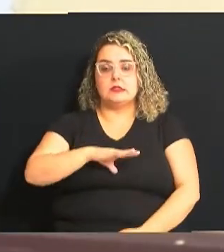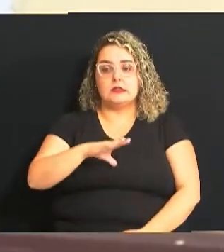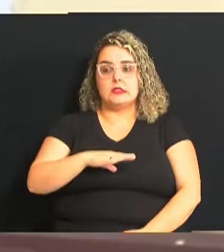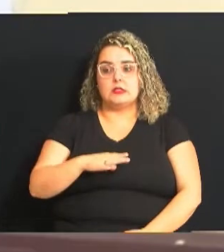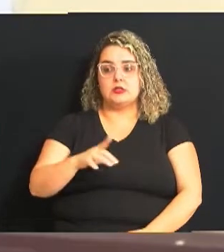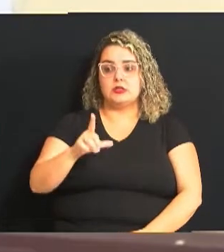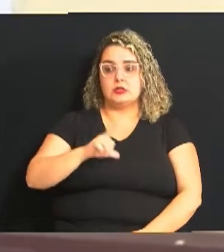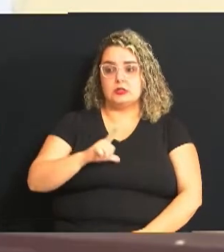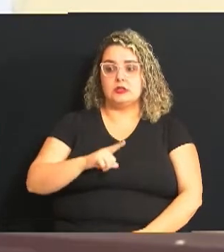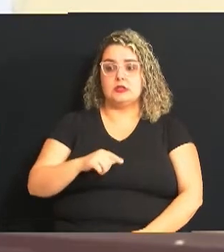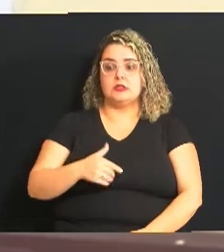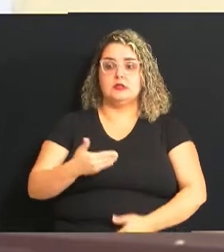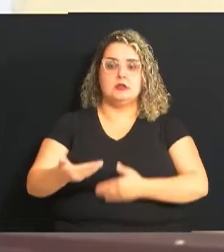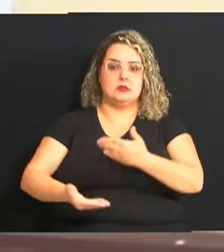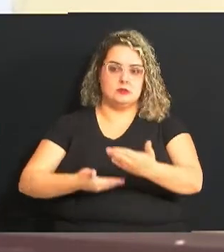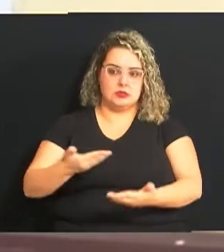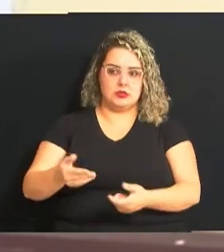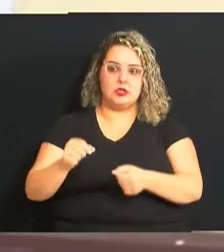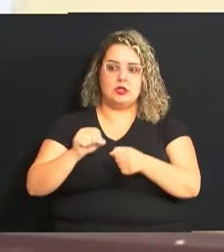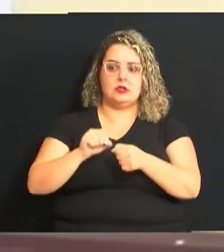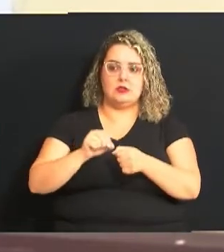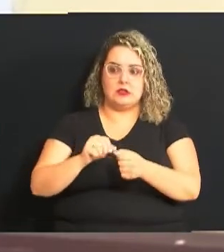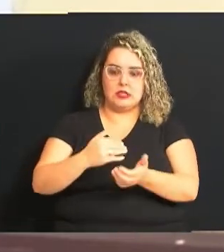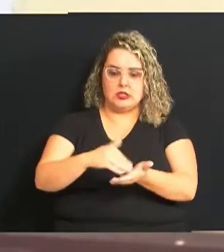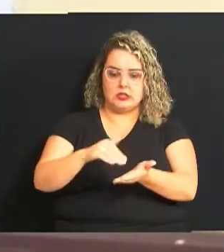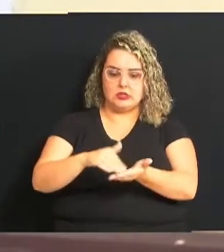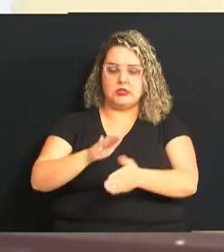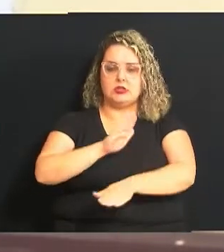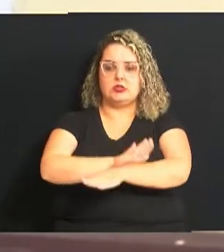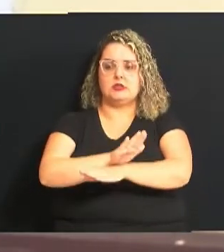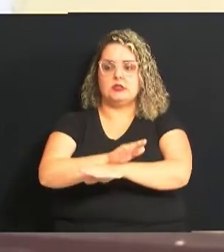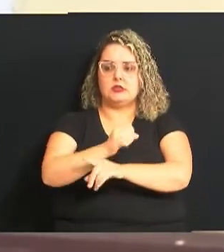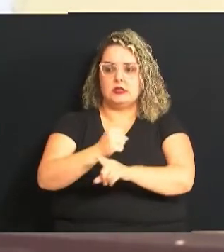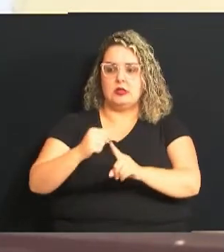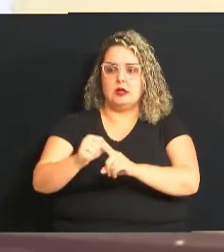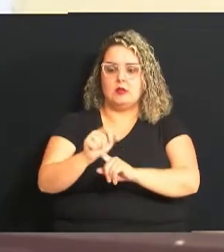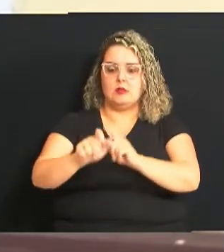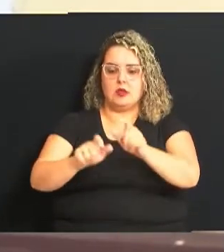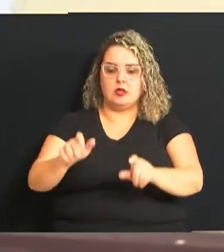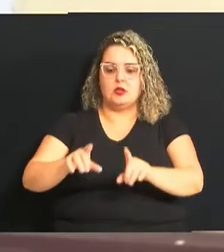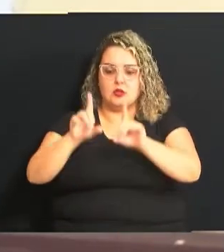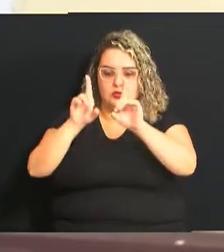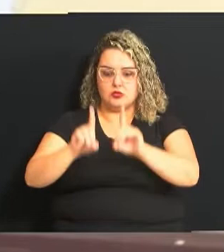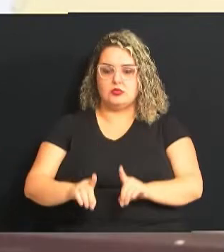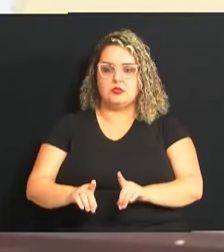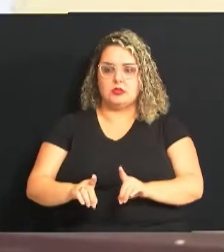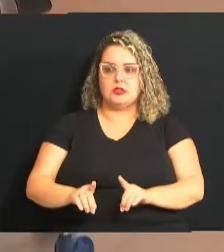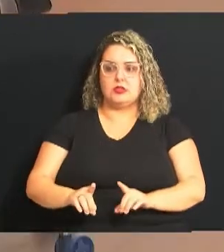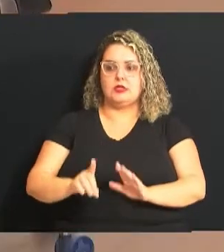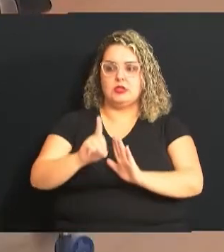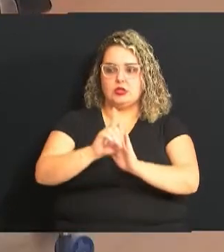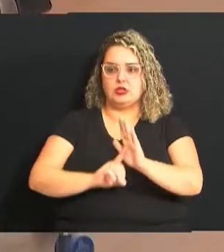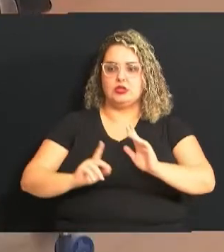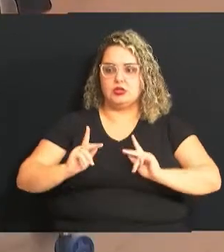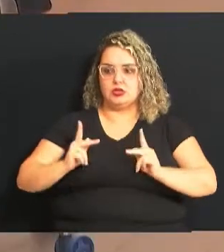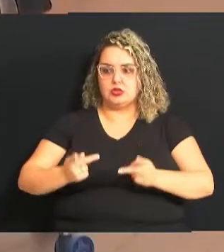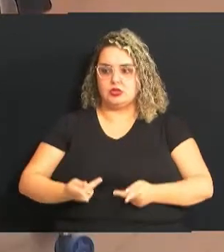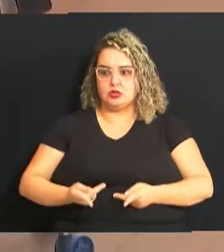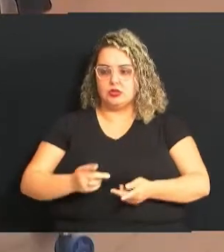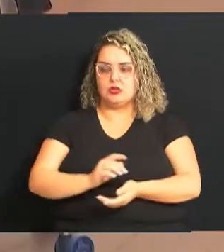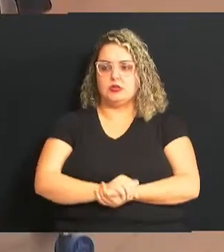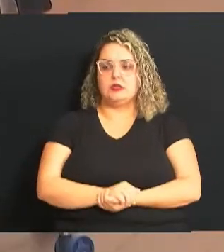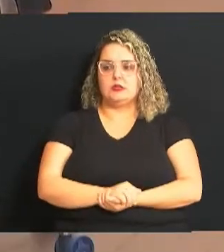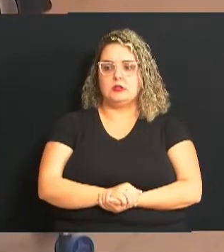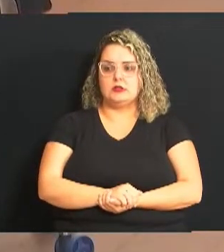esse serviço, que é feito pela Secretaria de Assistência Social, Pessoa com Deficiência e Direitos Humanos. Ele